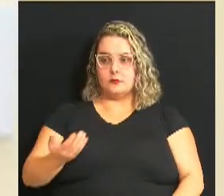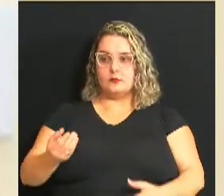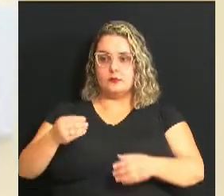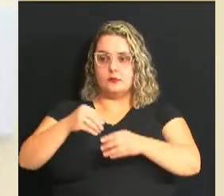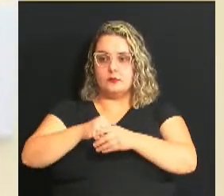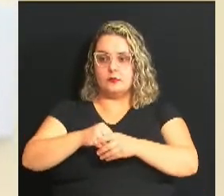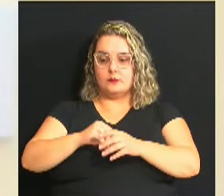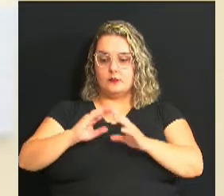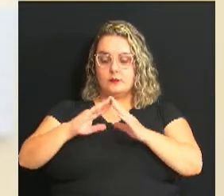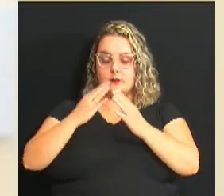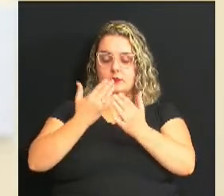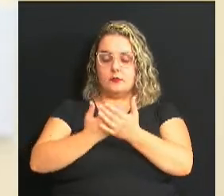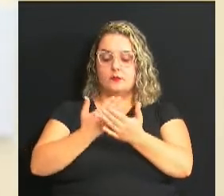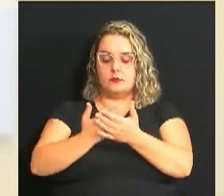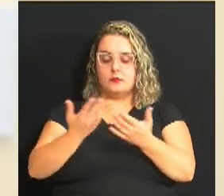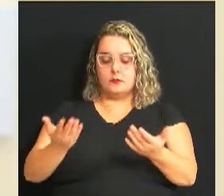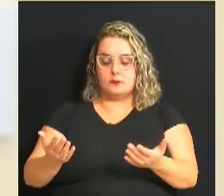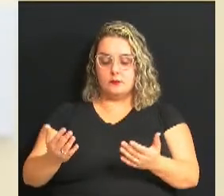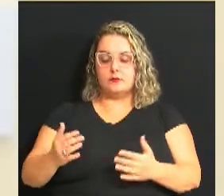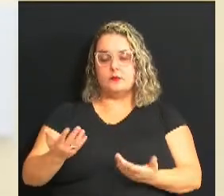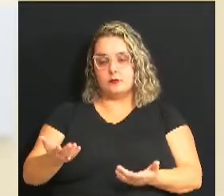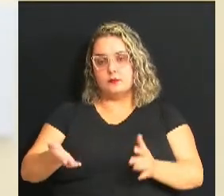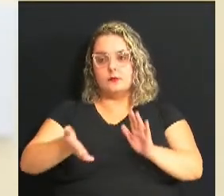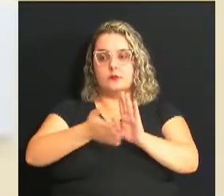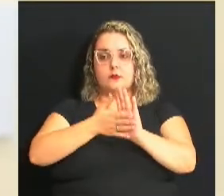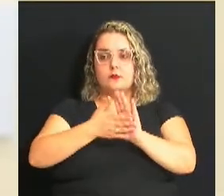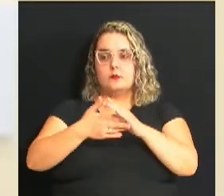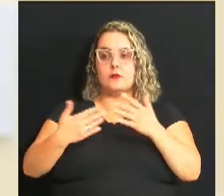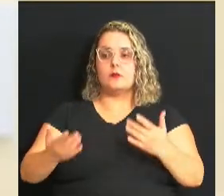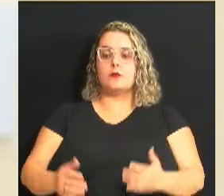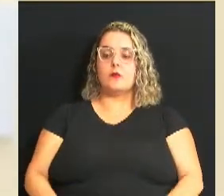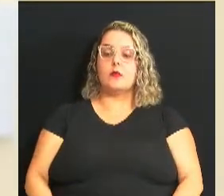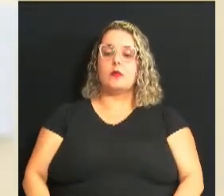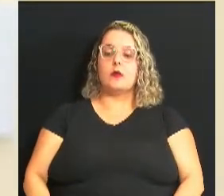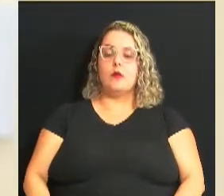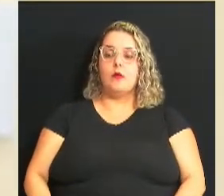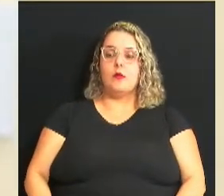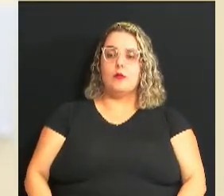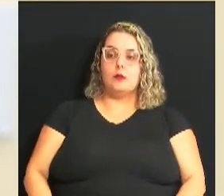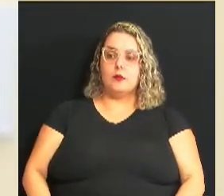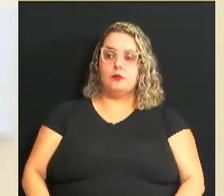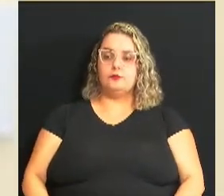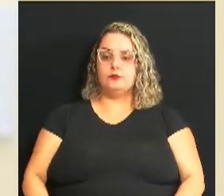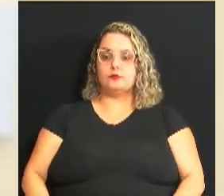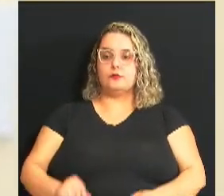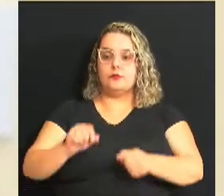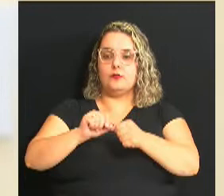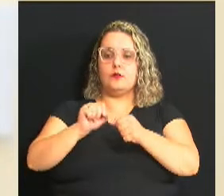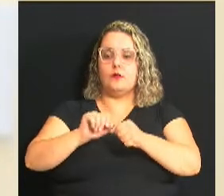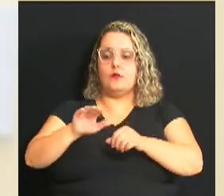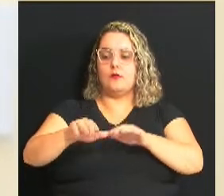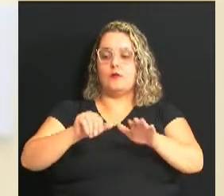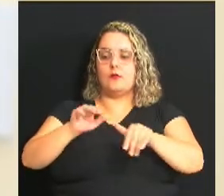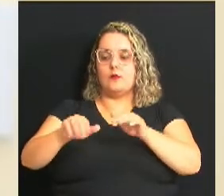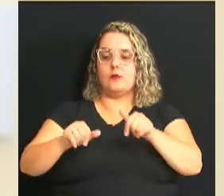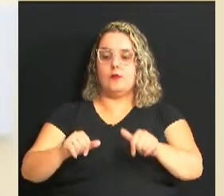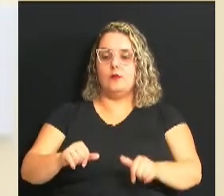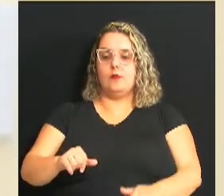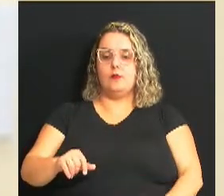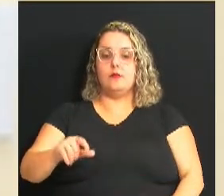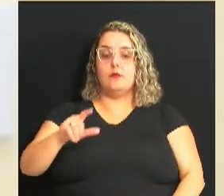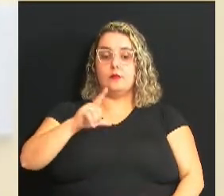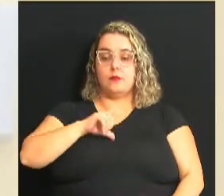escola integral, né, com esse propósito, até de fazer um chamamento para que as escolas tenham